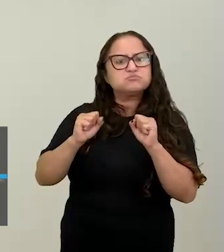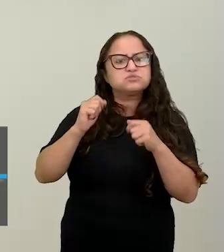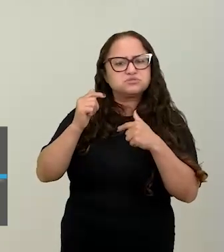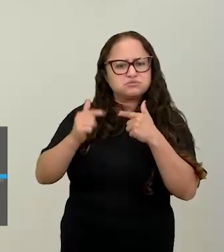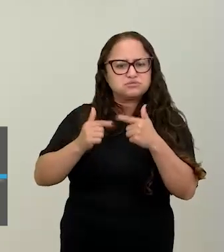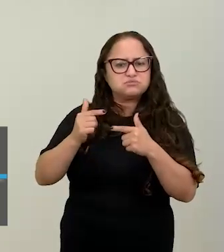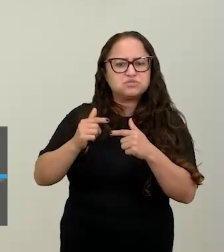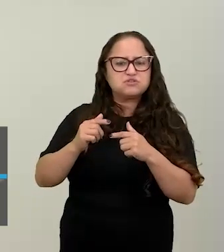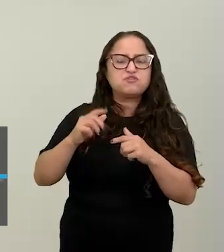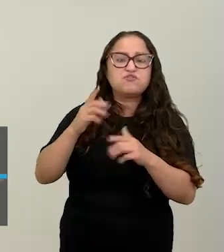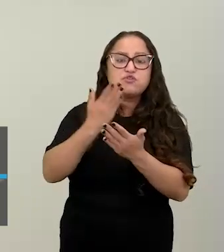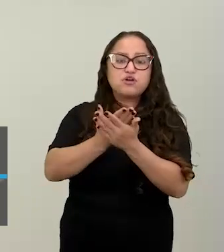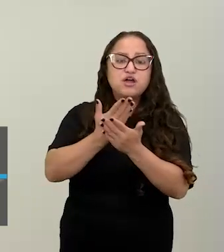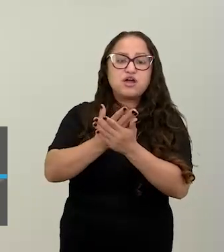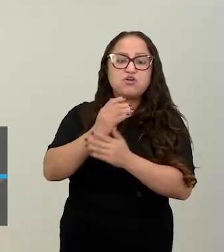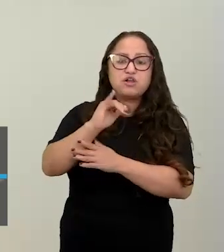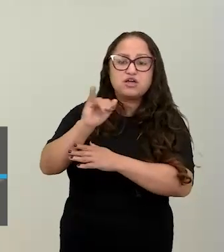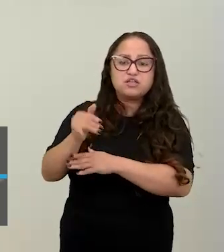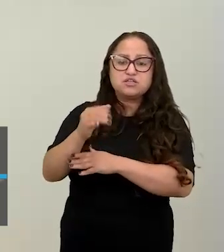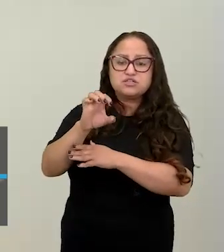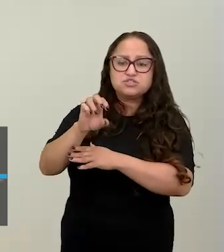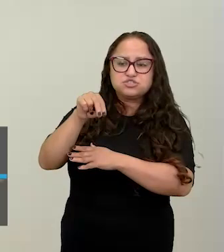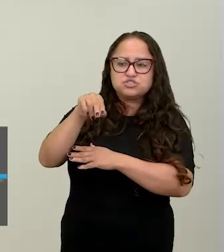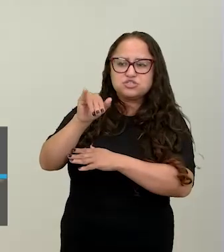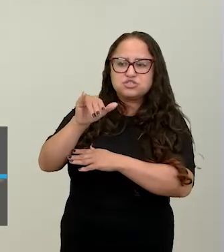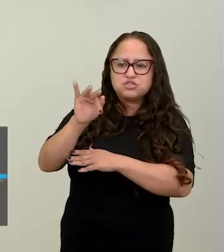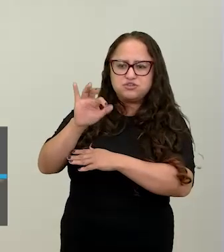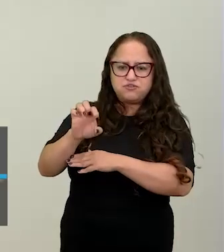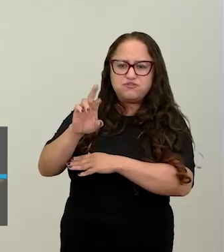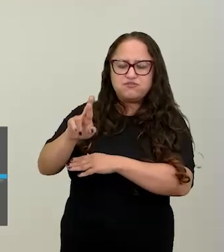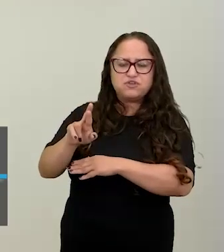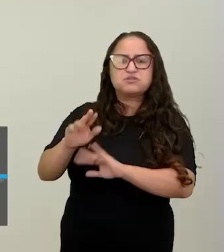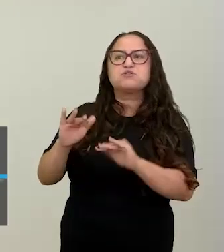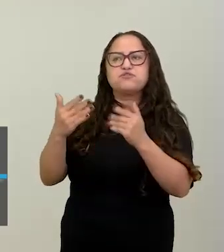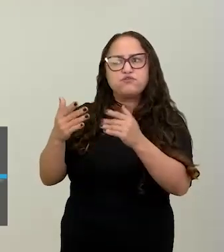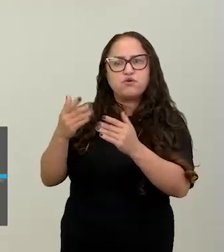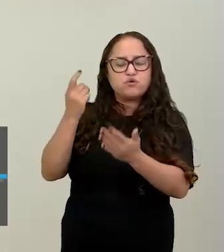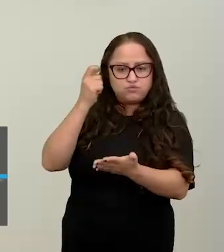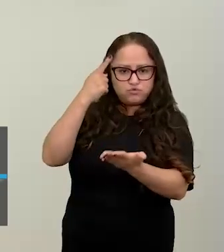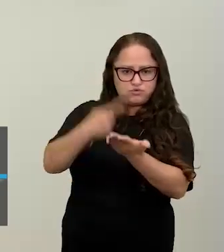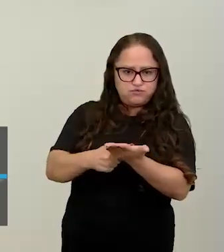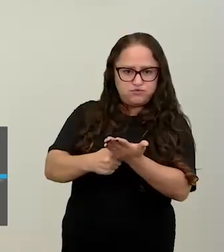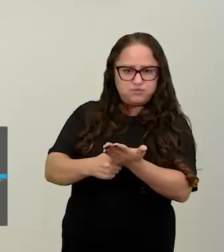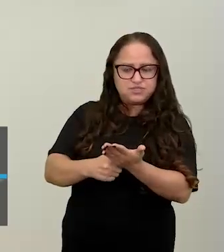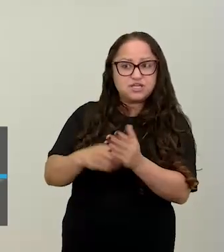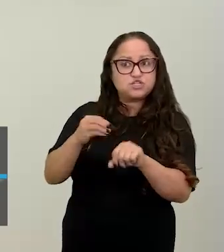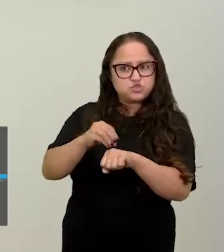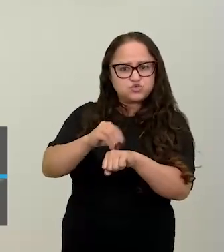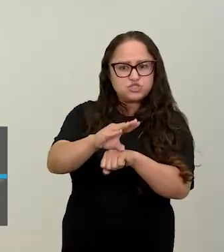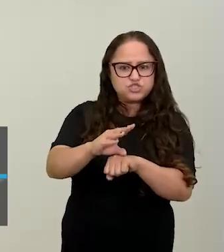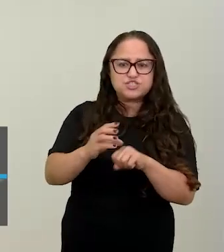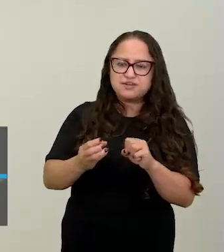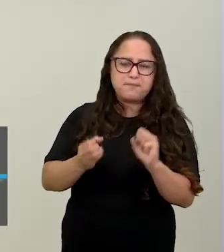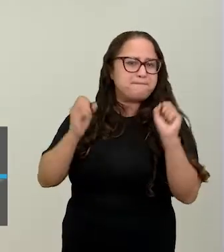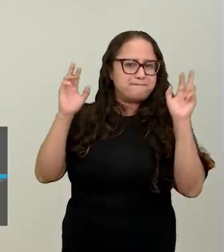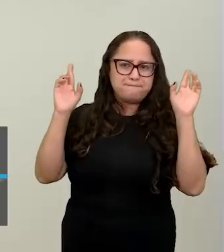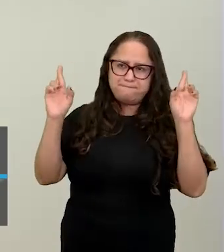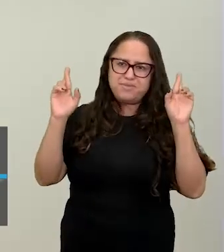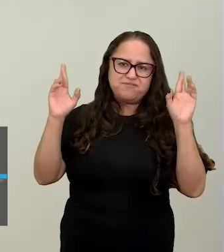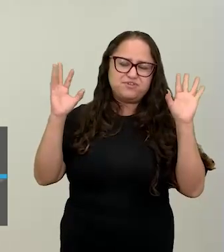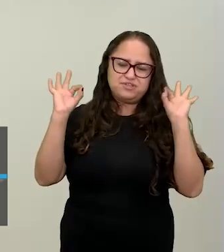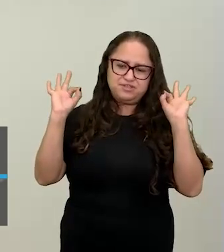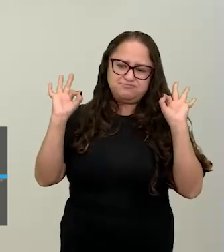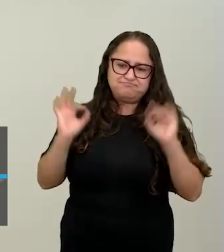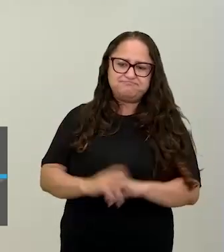numa aula da Jennifer, que foi ela que colocou. Então depois eu vou até confirmar. Mas a sugestão da professora é muito boa. Só que hoje a gente